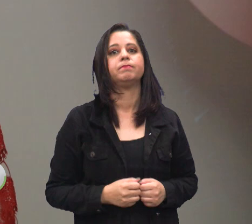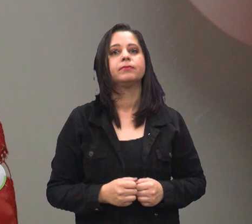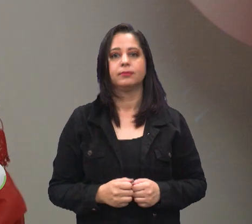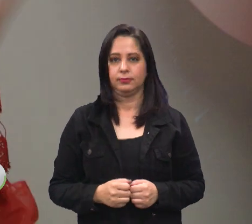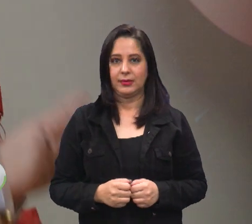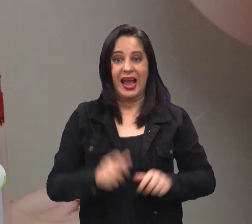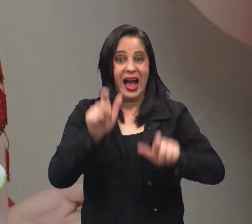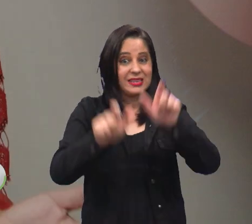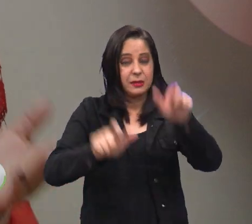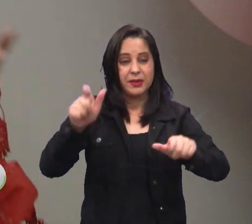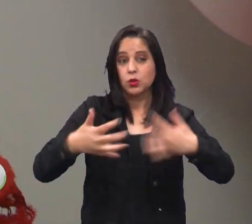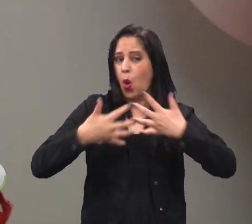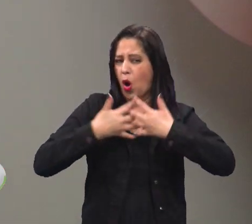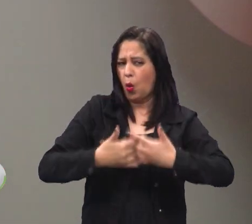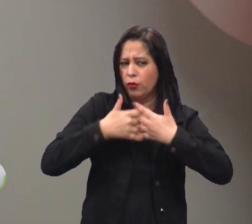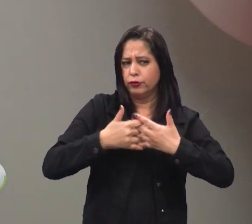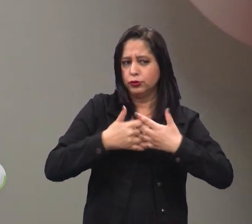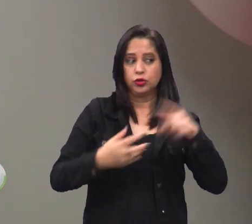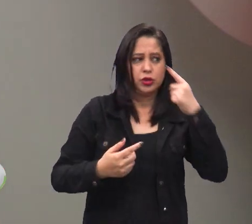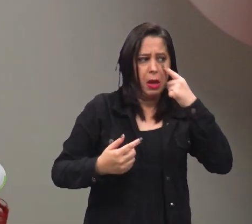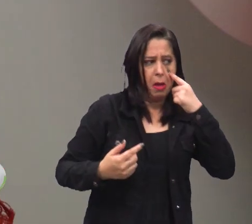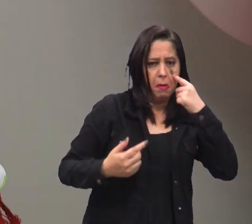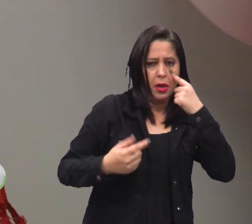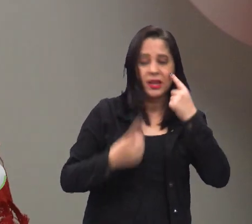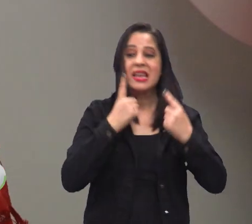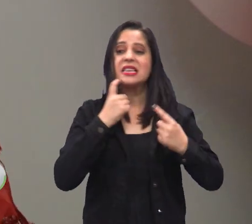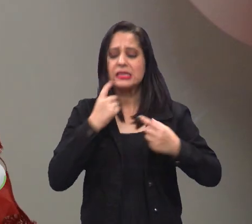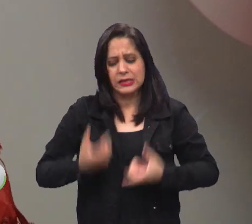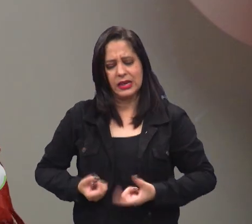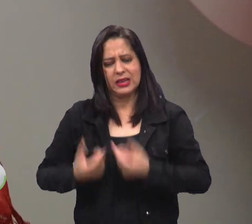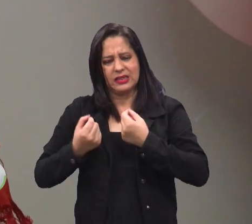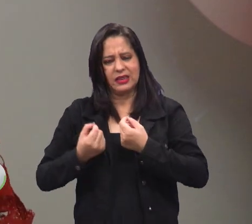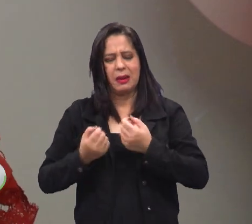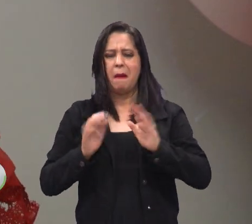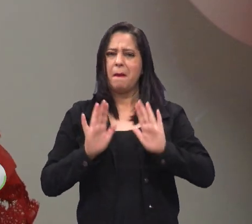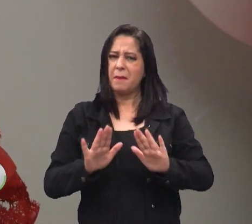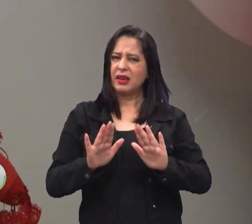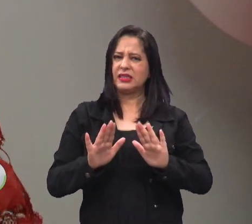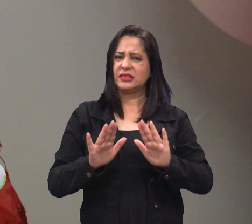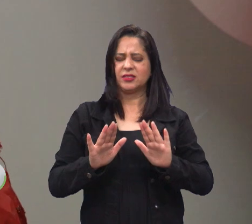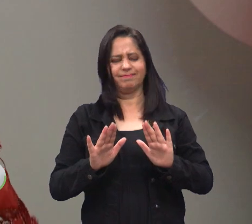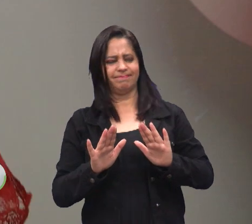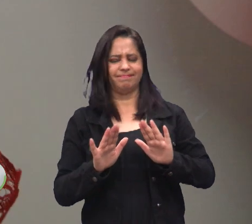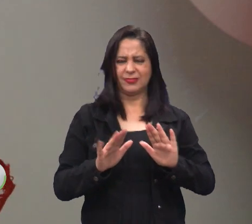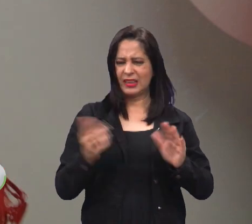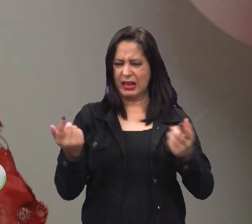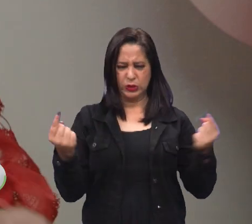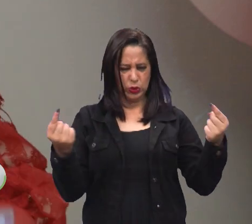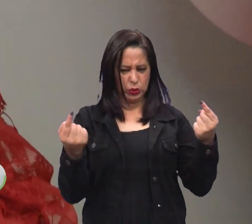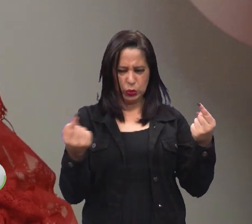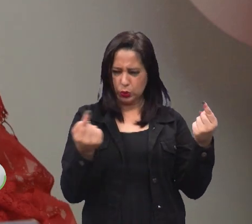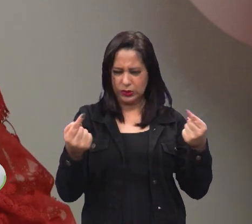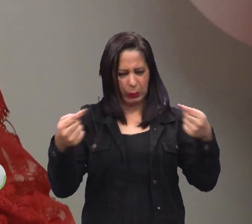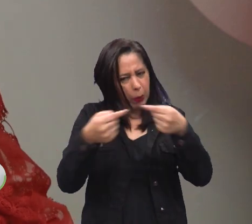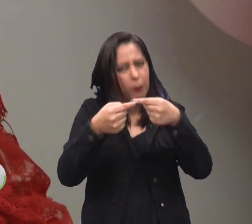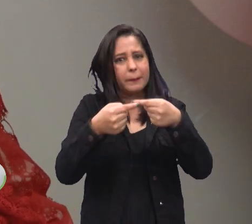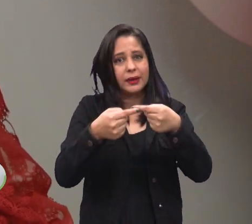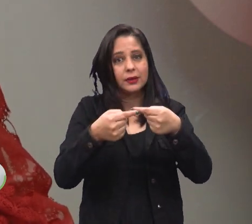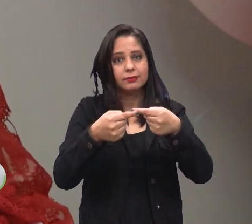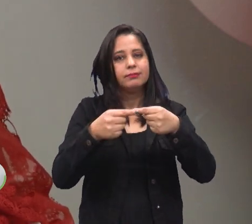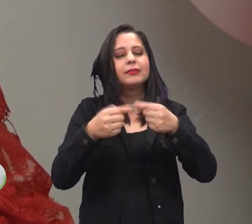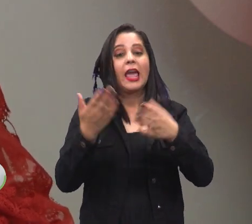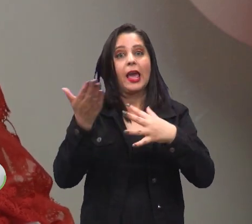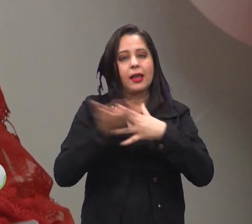gente confunde anemia com leucemia. Mas será que essas doenças têm algo em comum? Depois do intervalo, a